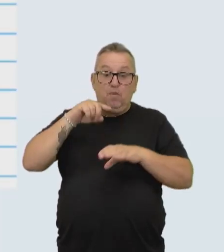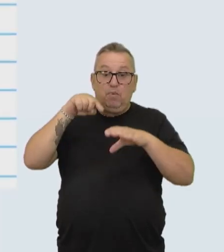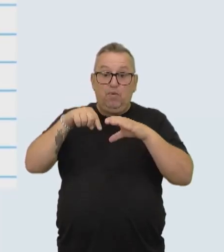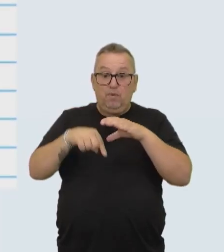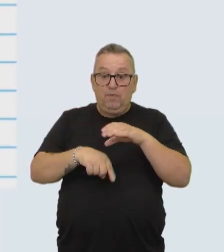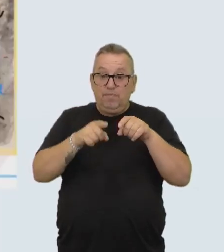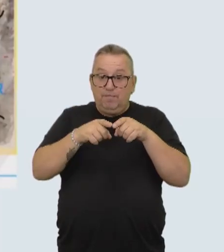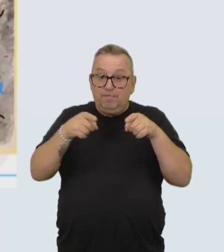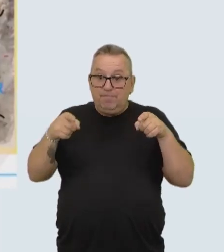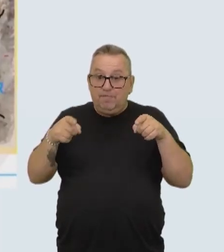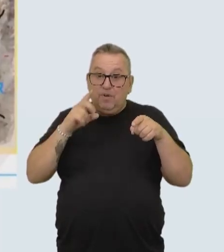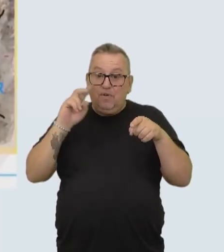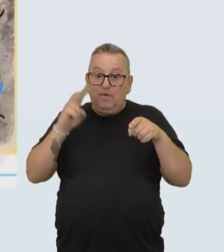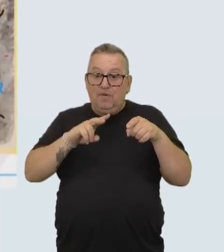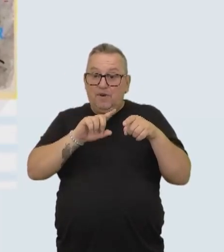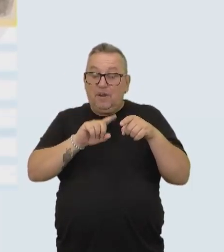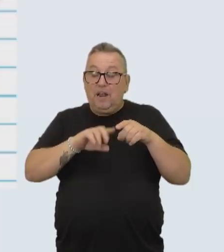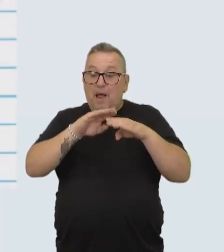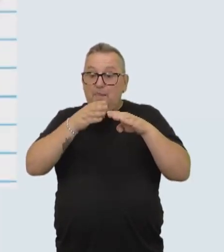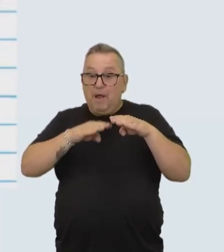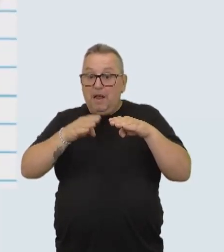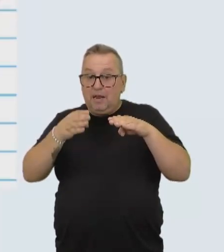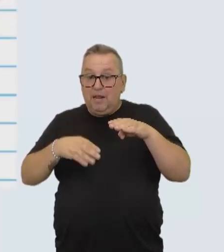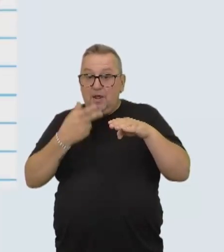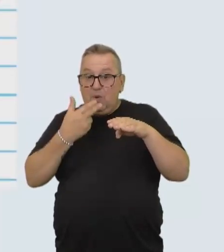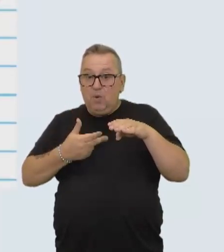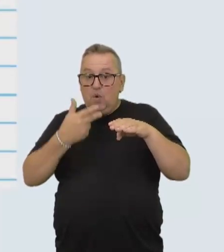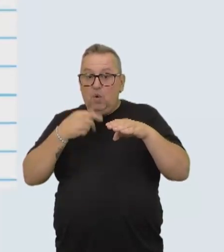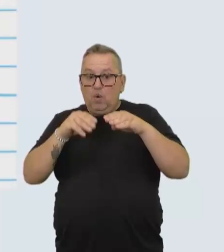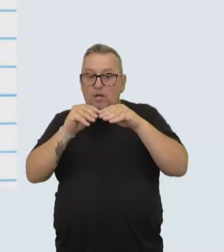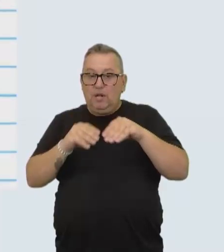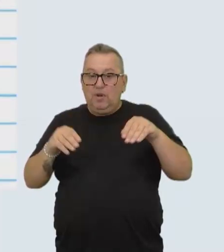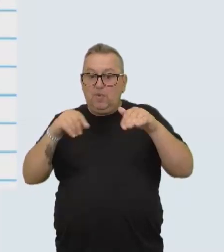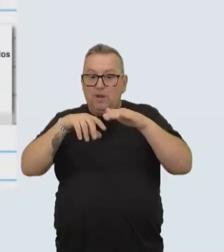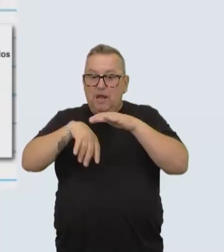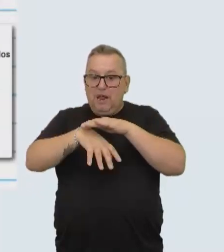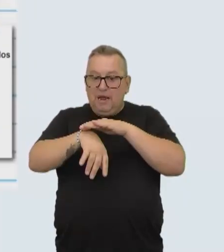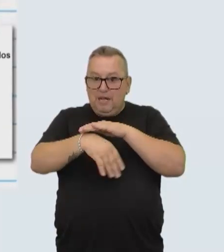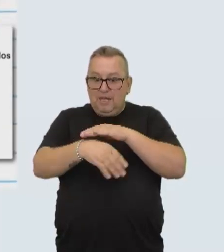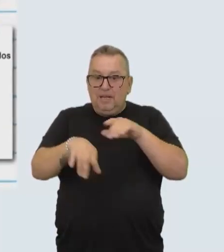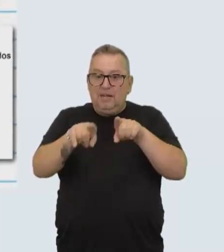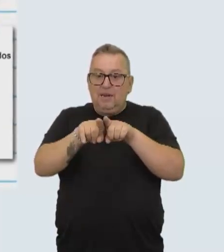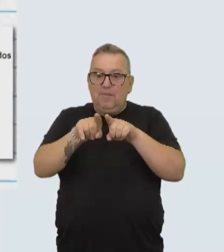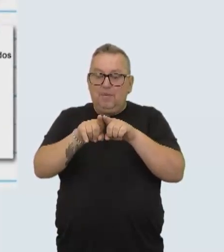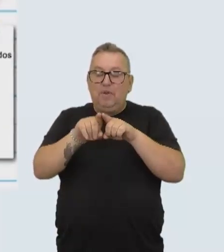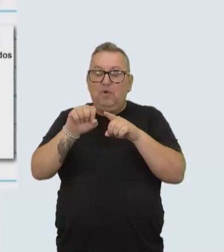profundidade e espessura dos horizontes e camadas, cor, textura, raízes e classes de